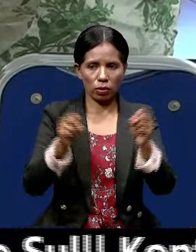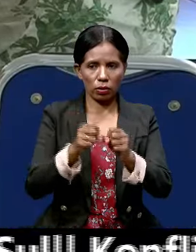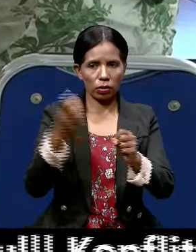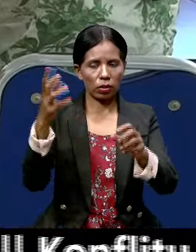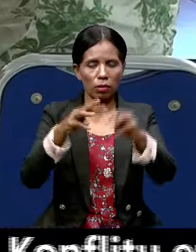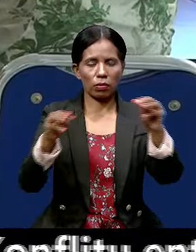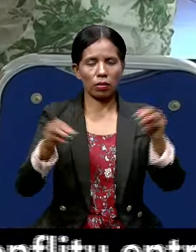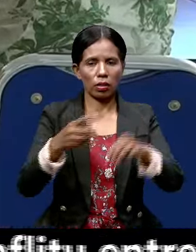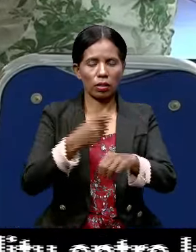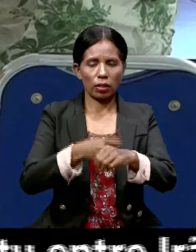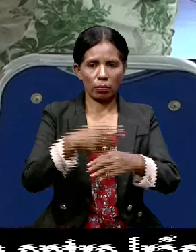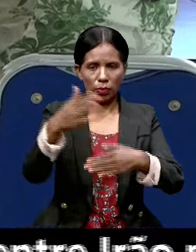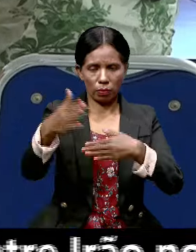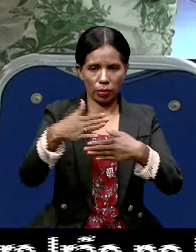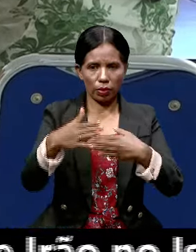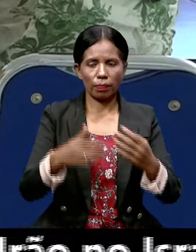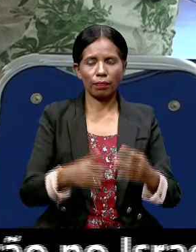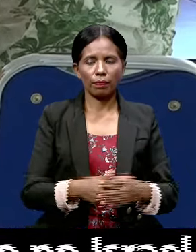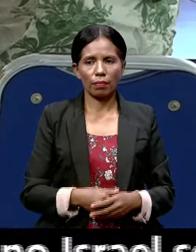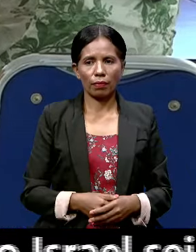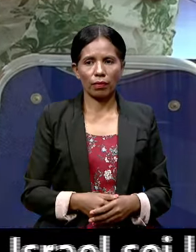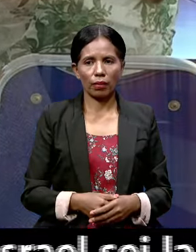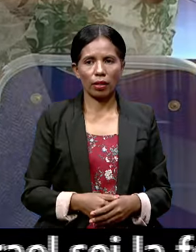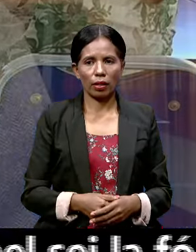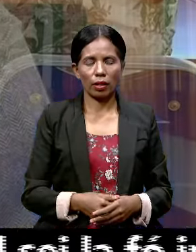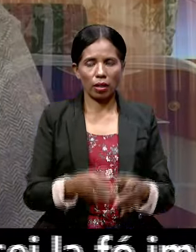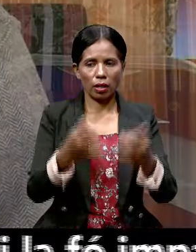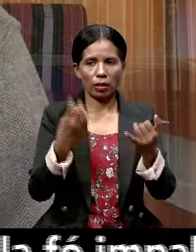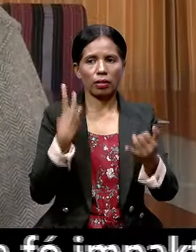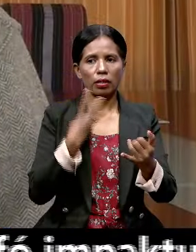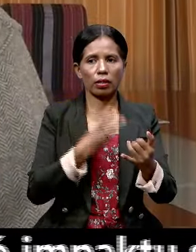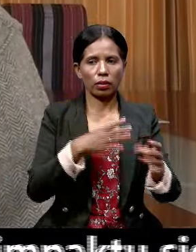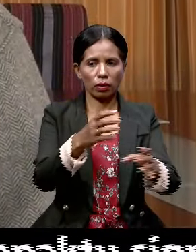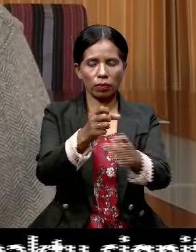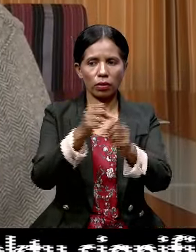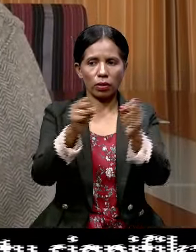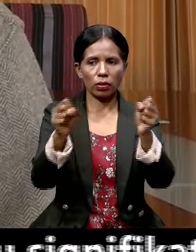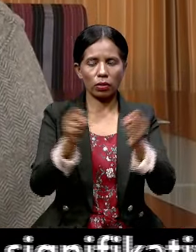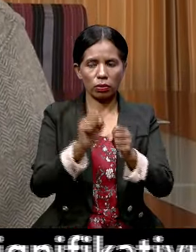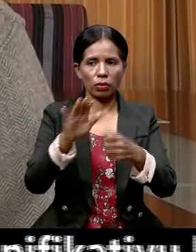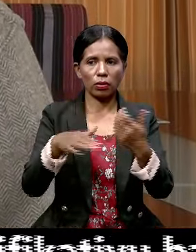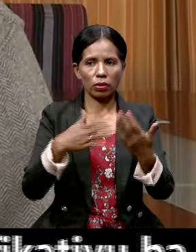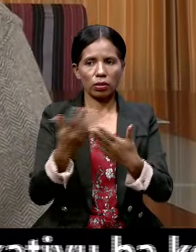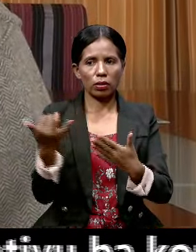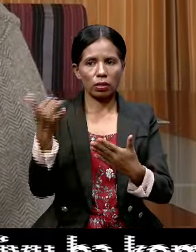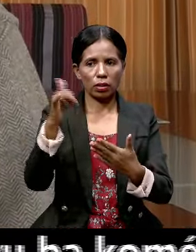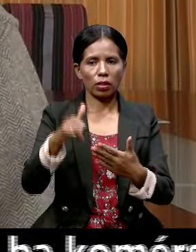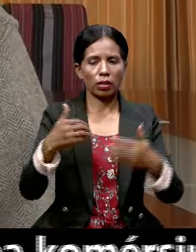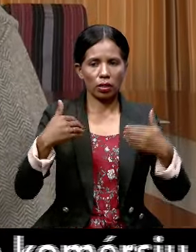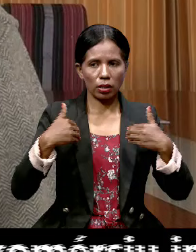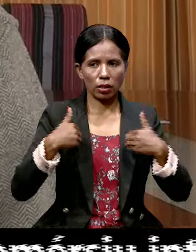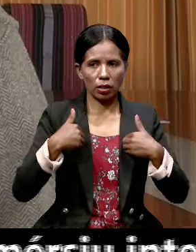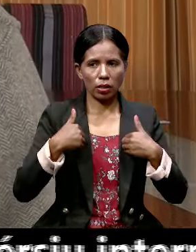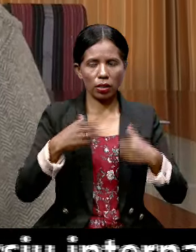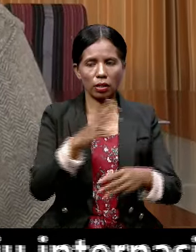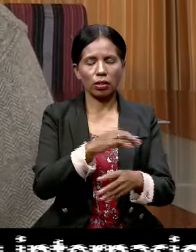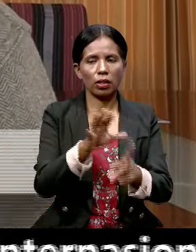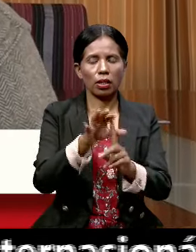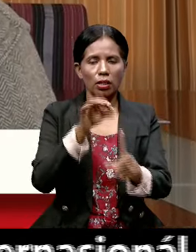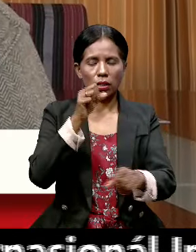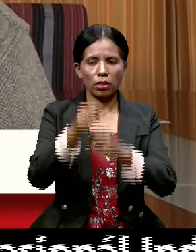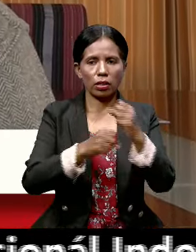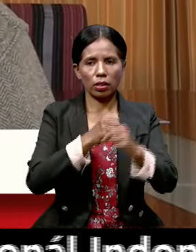e a tempo basic. Ami agora dá o levantamento mos ba suku sira no be e a possibilidade a tua eleição tina ainda